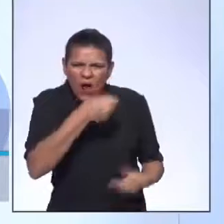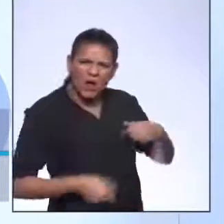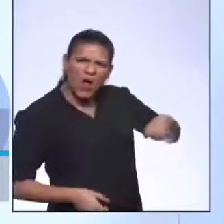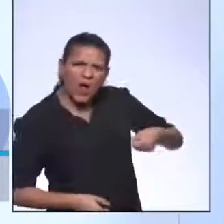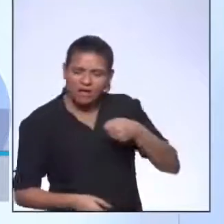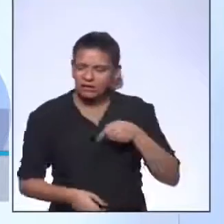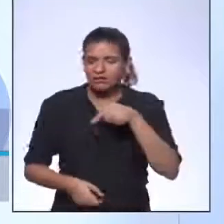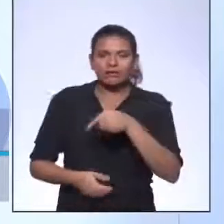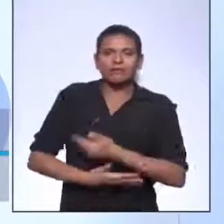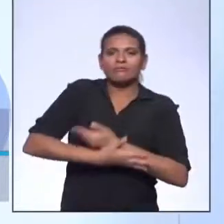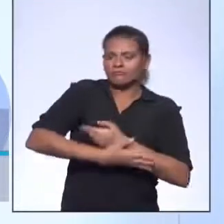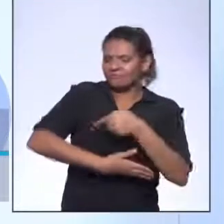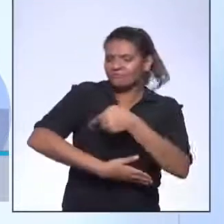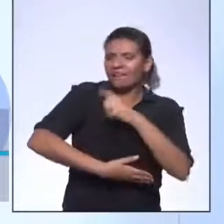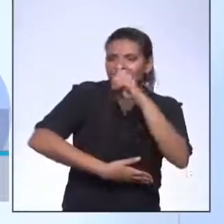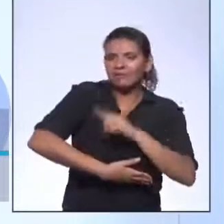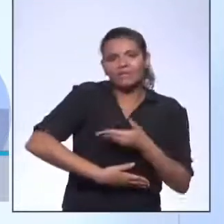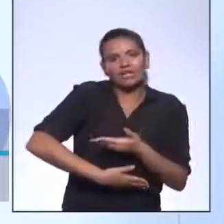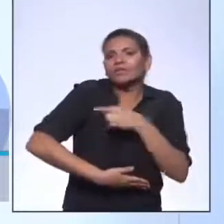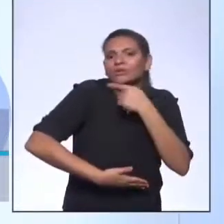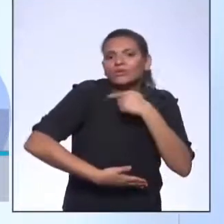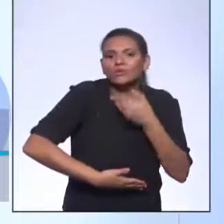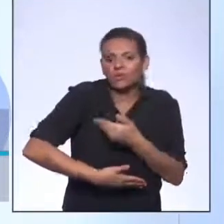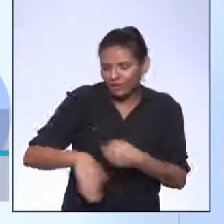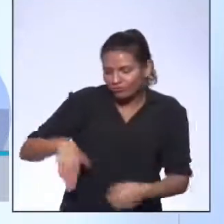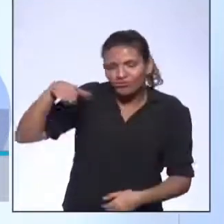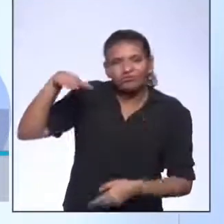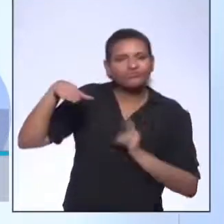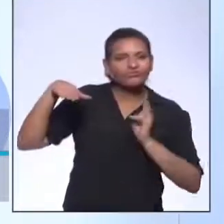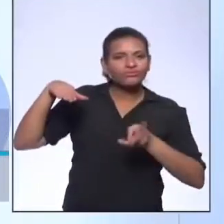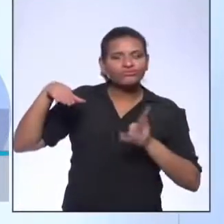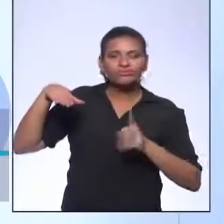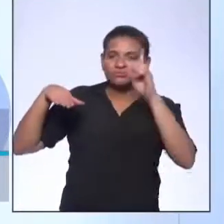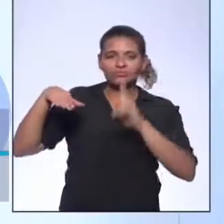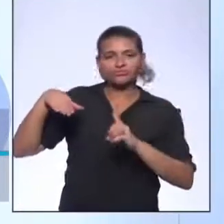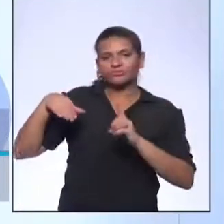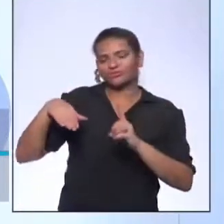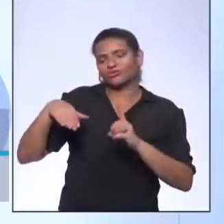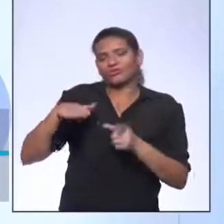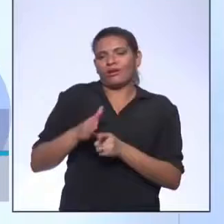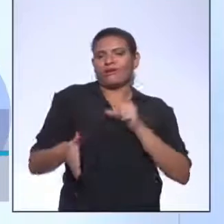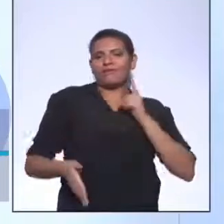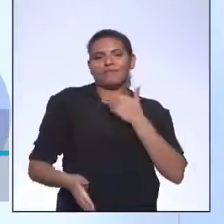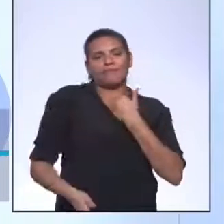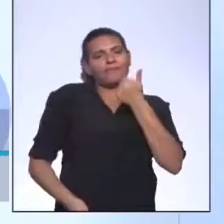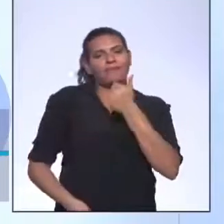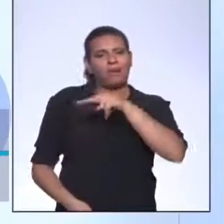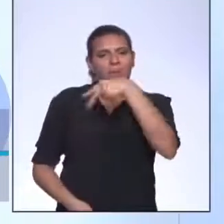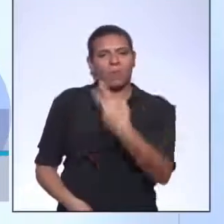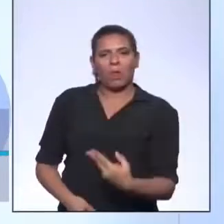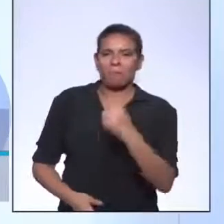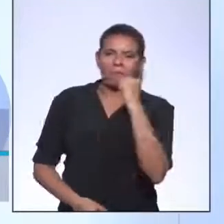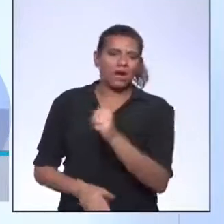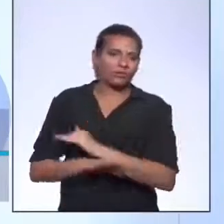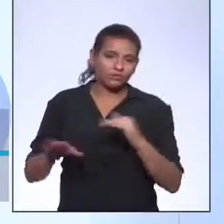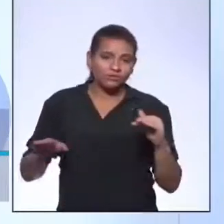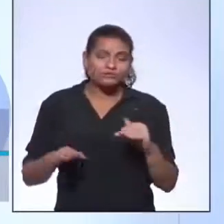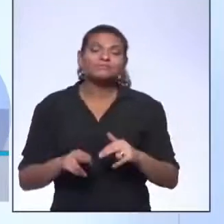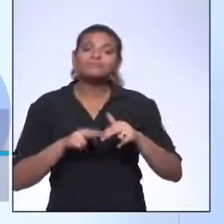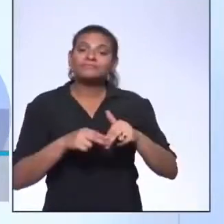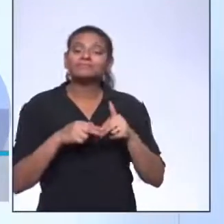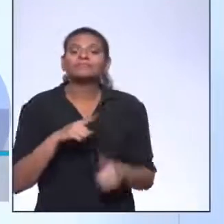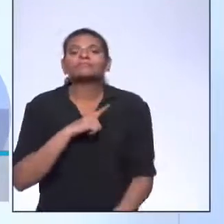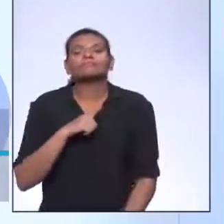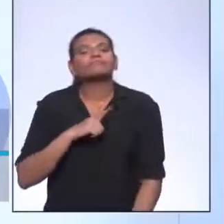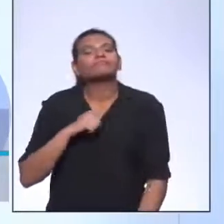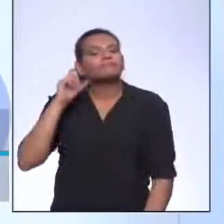Por outro lado, nós temos Atenas. Atenas já é uma poli, onde a filosofia, onde o pensamento,